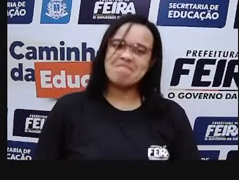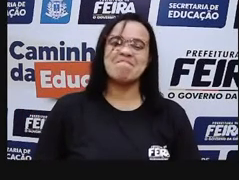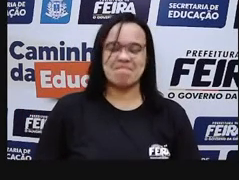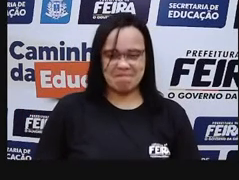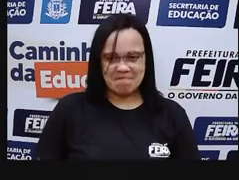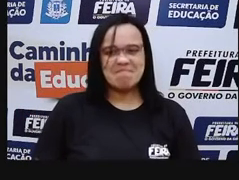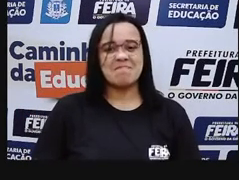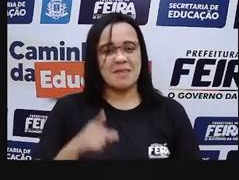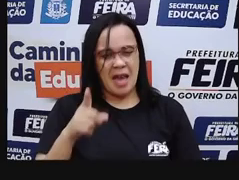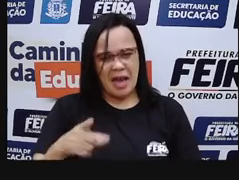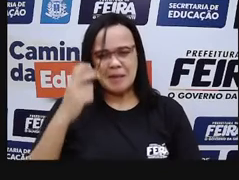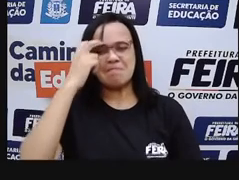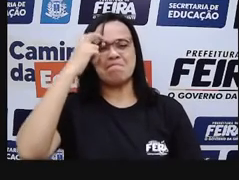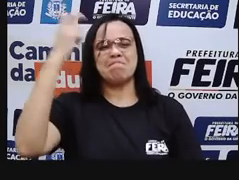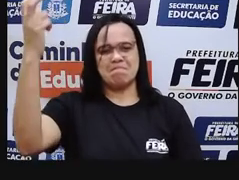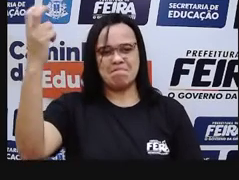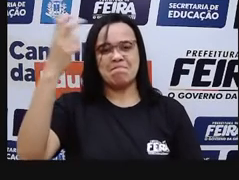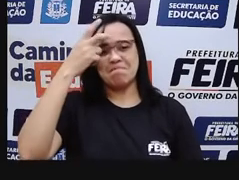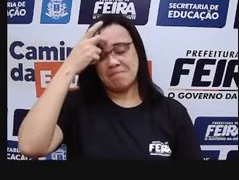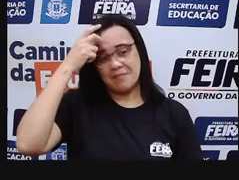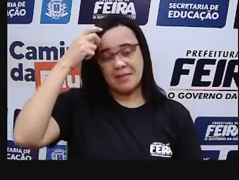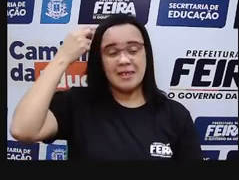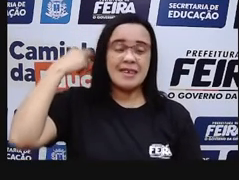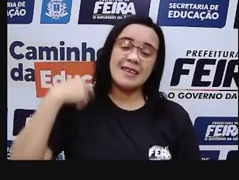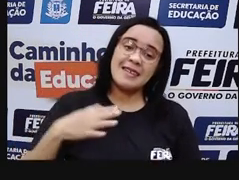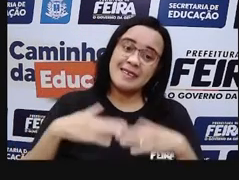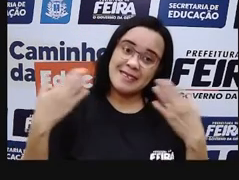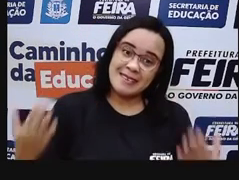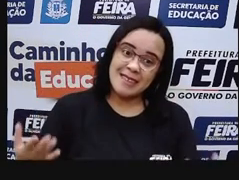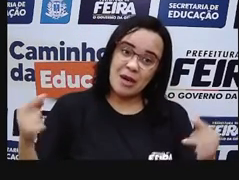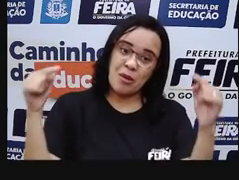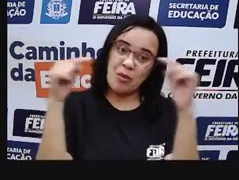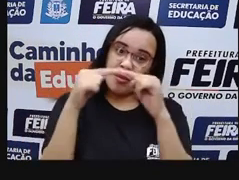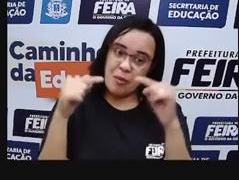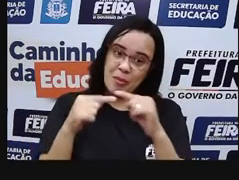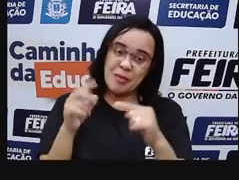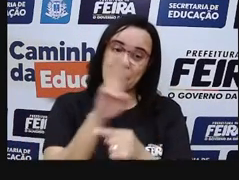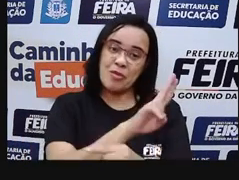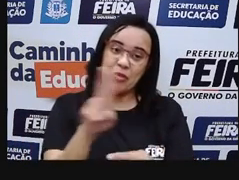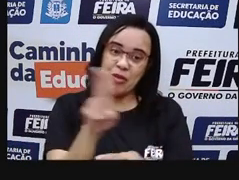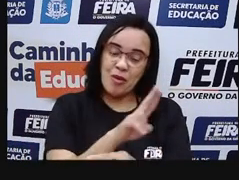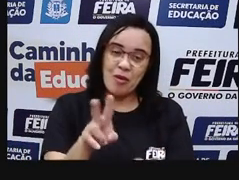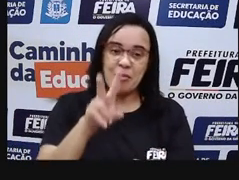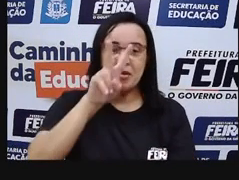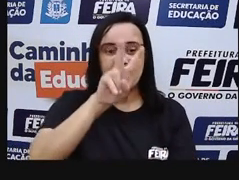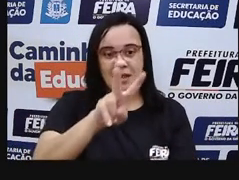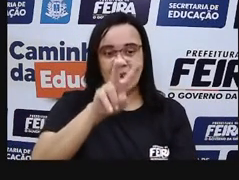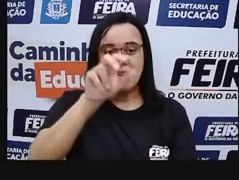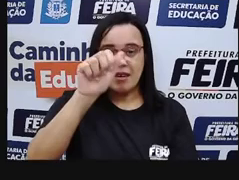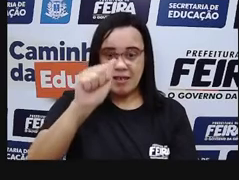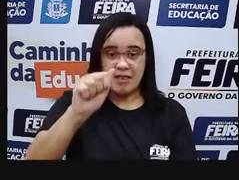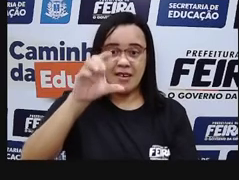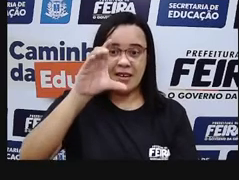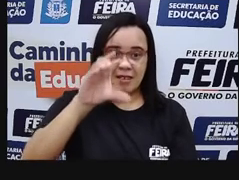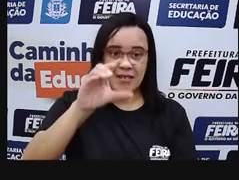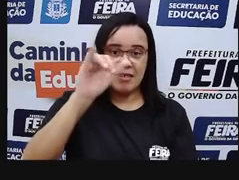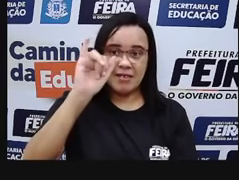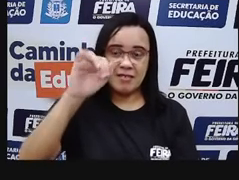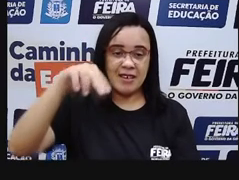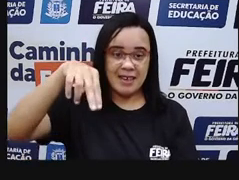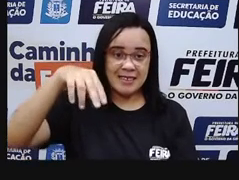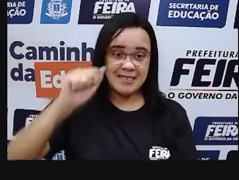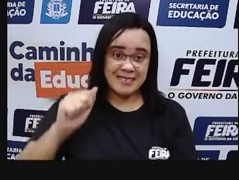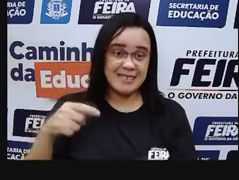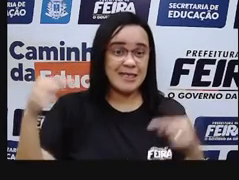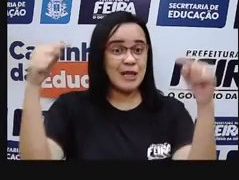latim e vaca Então o nome vacina vem da vaca dentro da origem do nome da vacina bem da marca que da